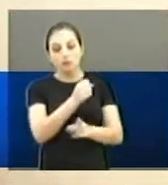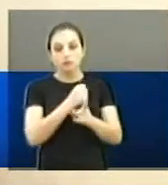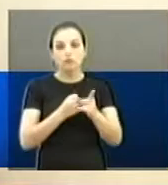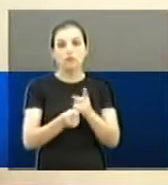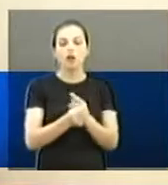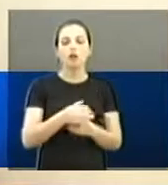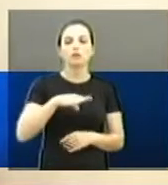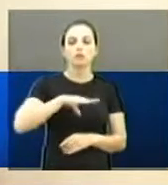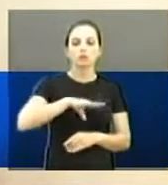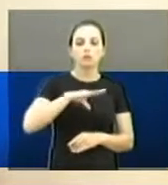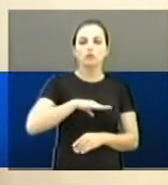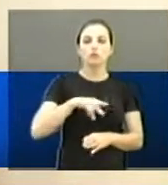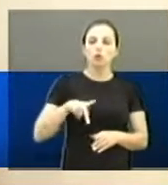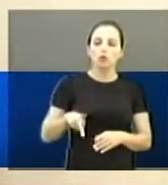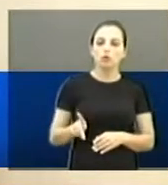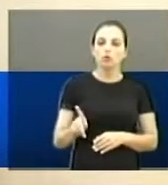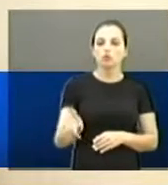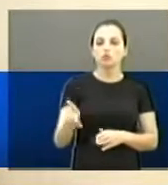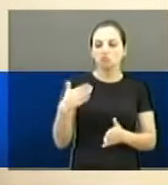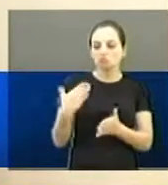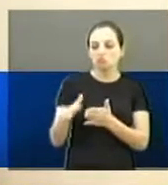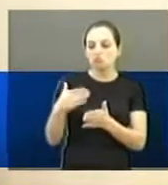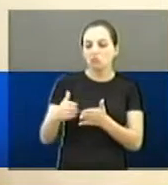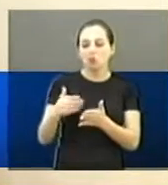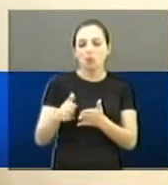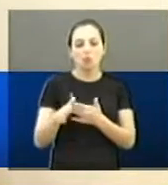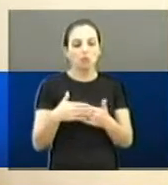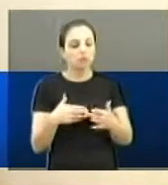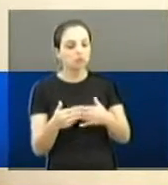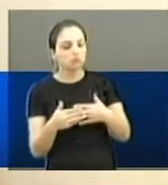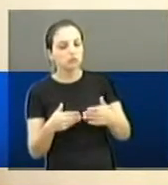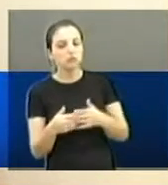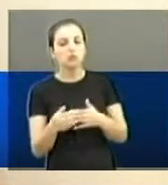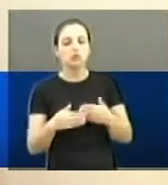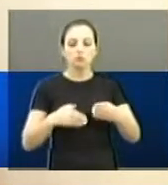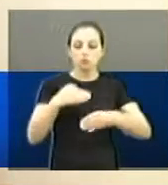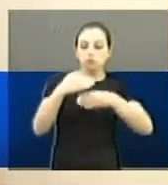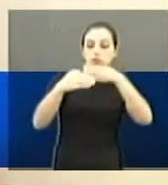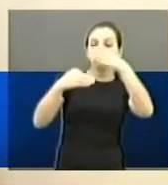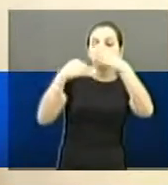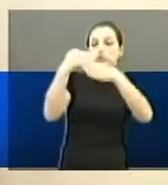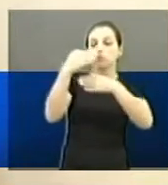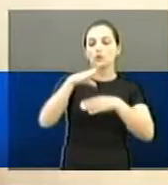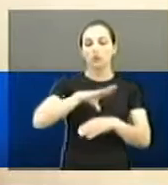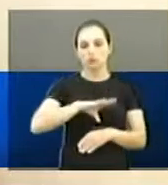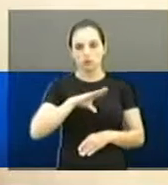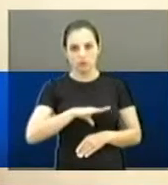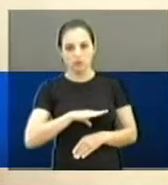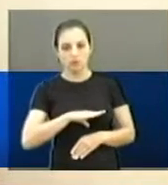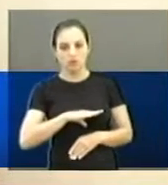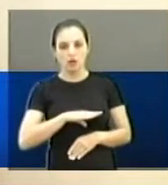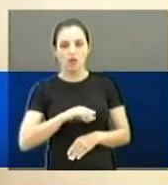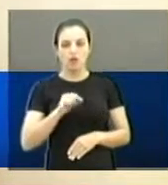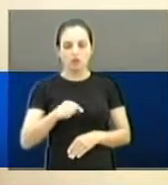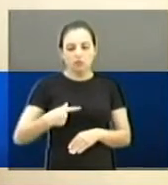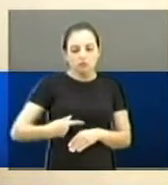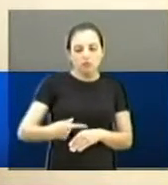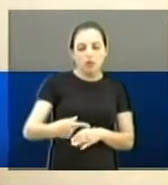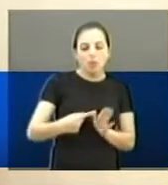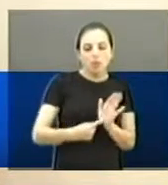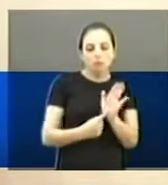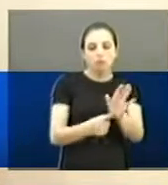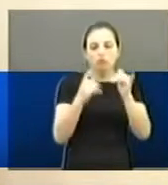nossas cidades continuam negligenciando o planejamento urbano. Essa semana saiu uma nota sobre